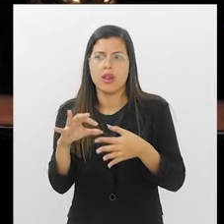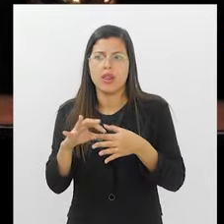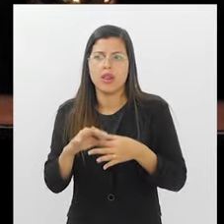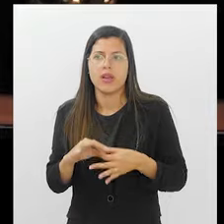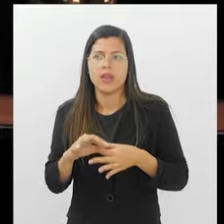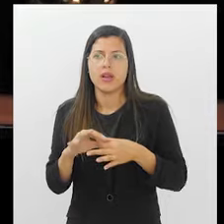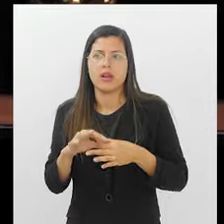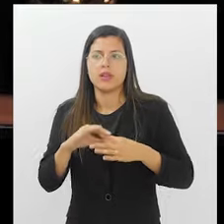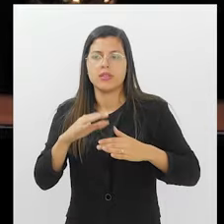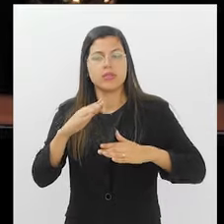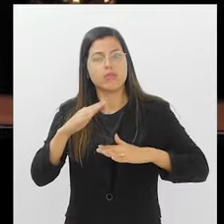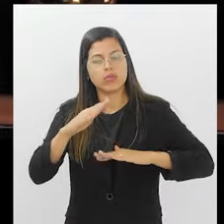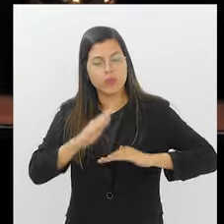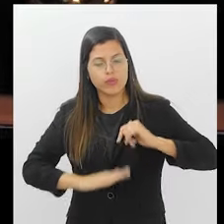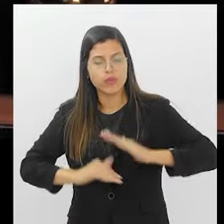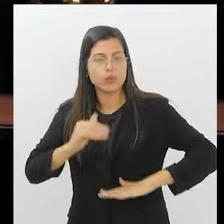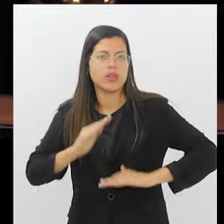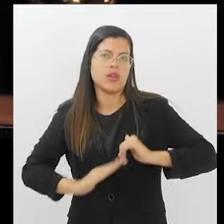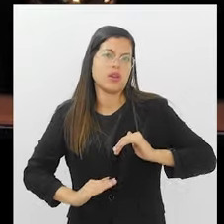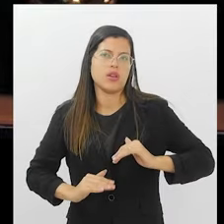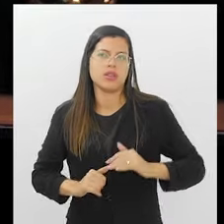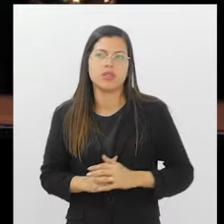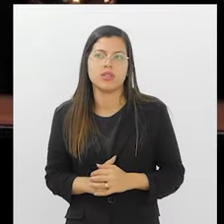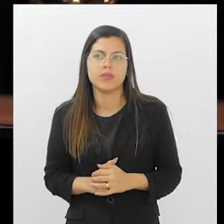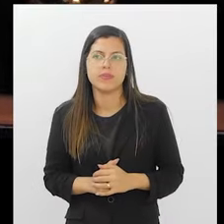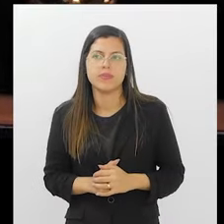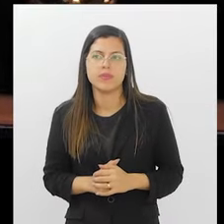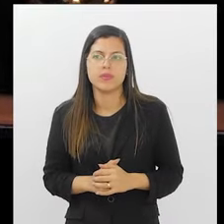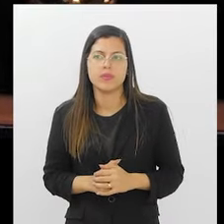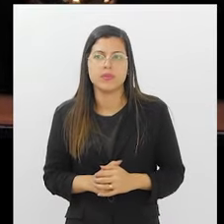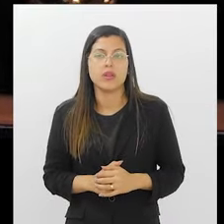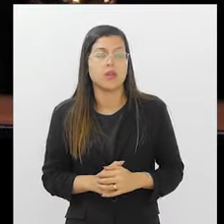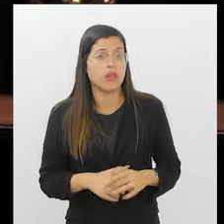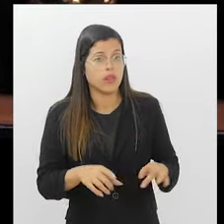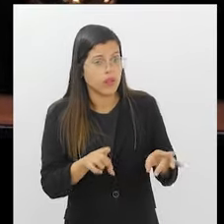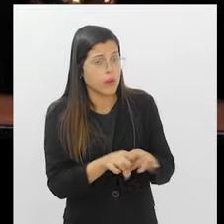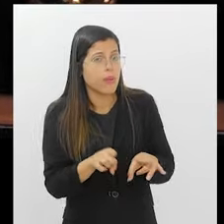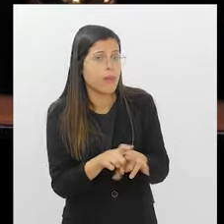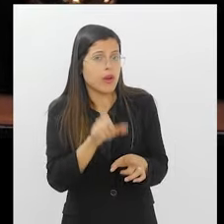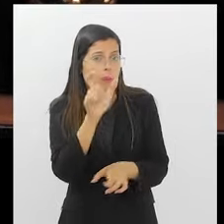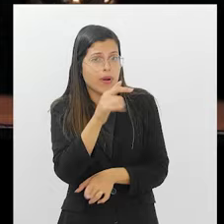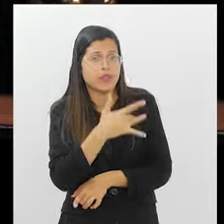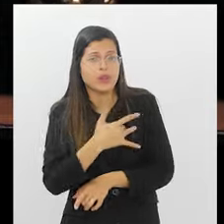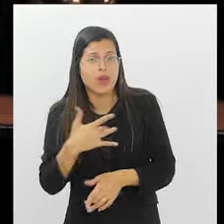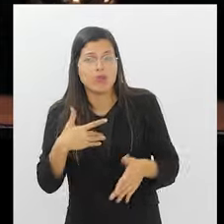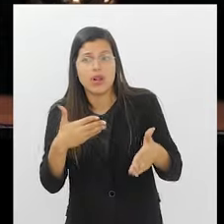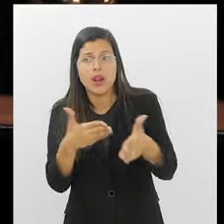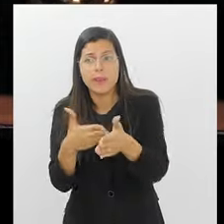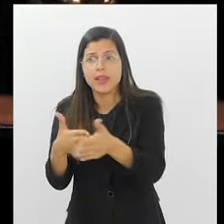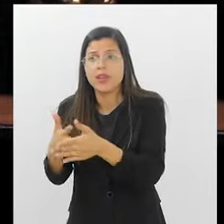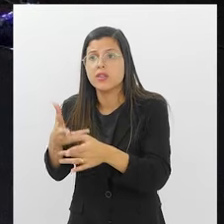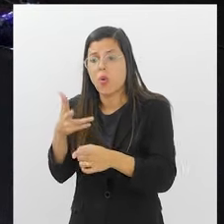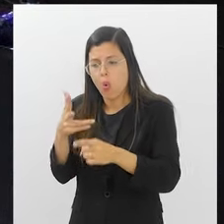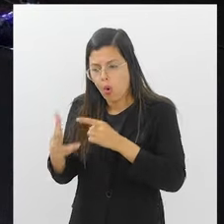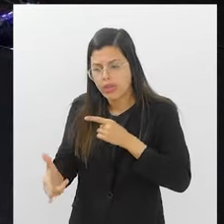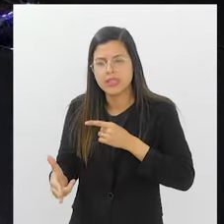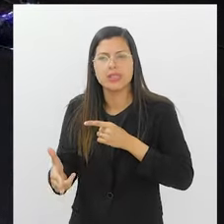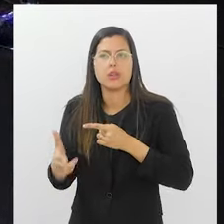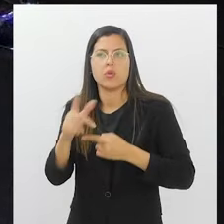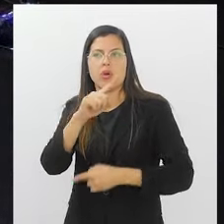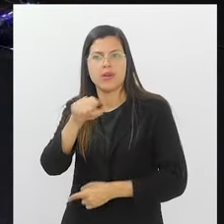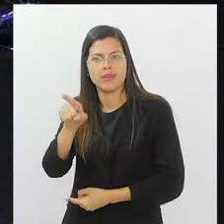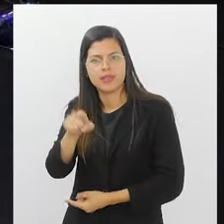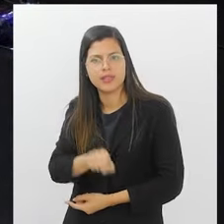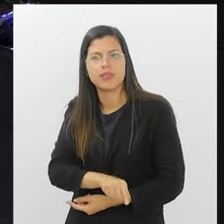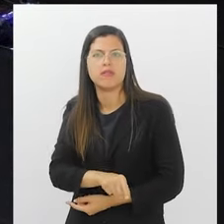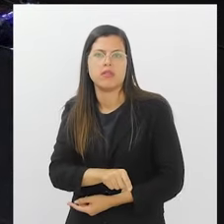relacionadas a esses profissionais. E os próprios planos limitando os atendimentos. Ou então cortando,